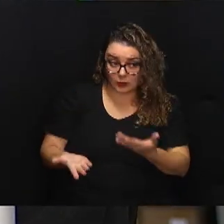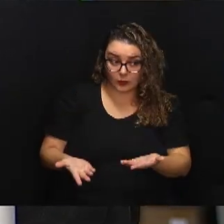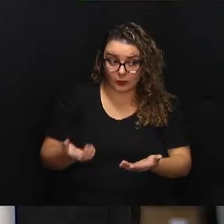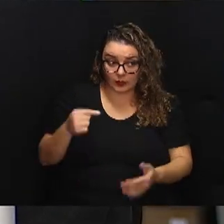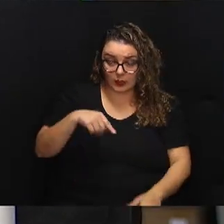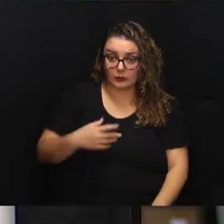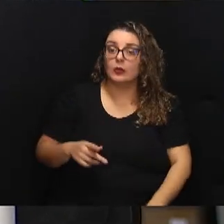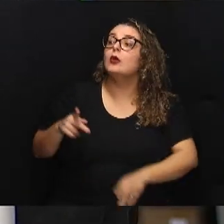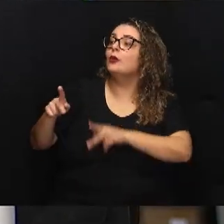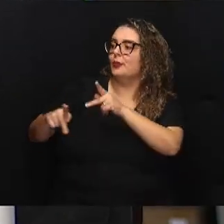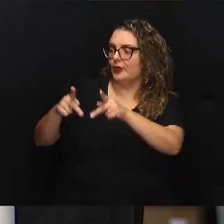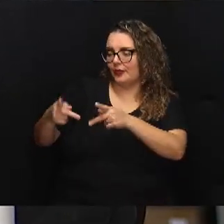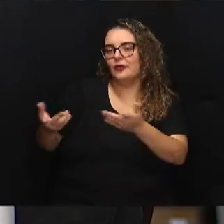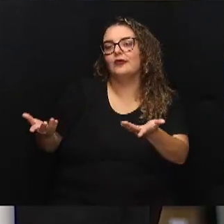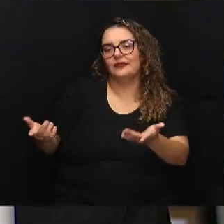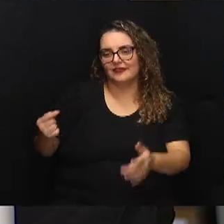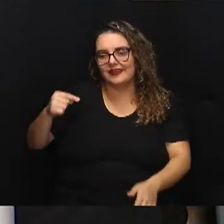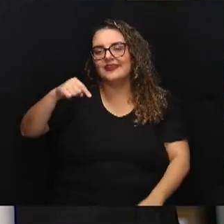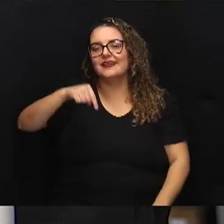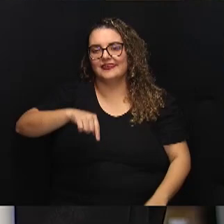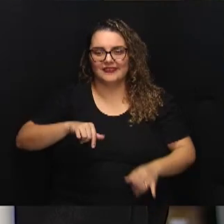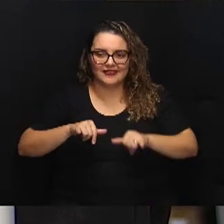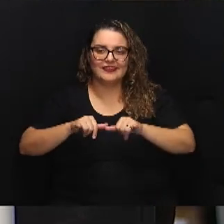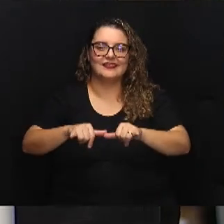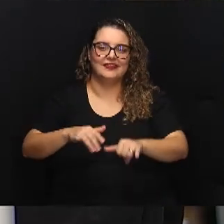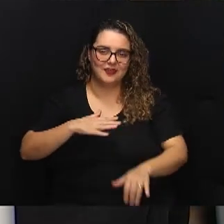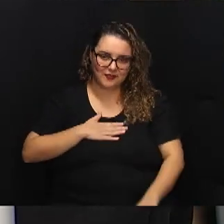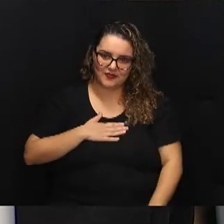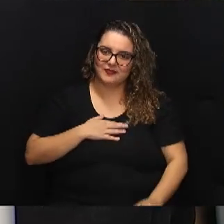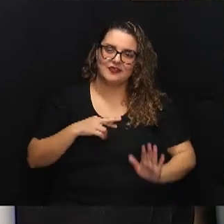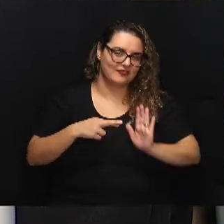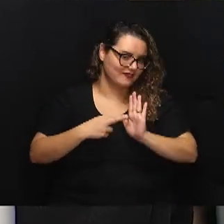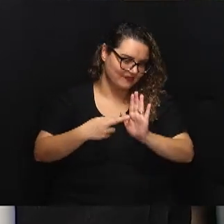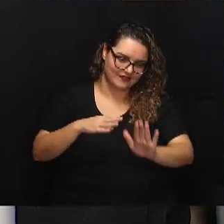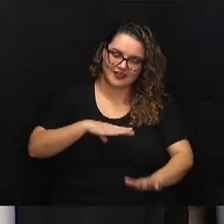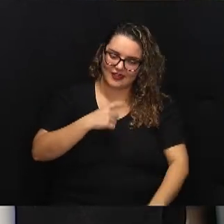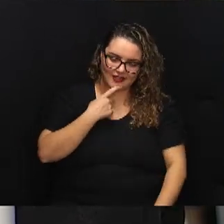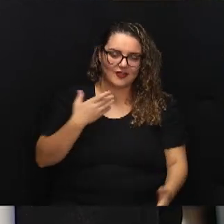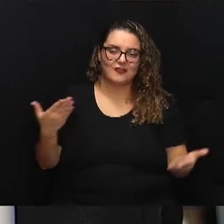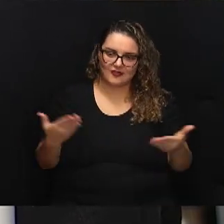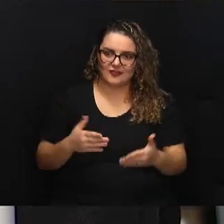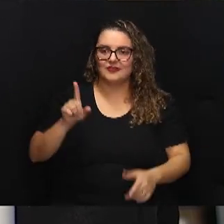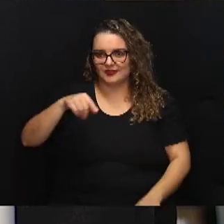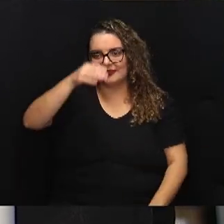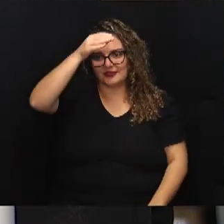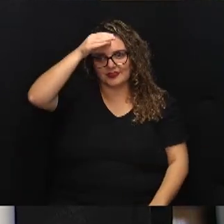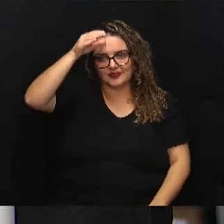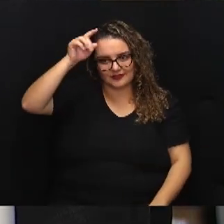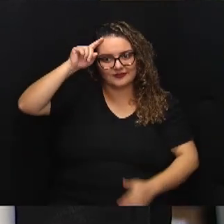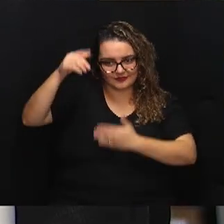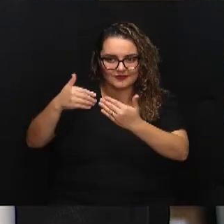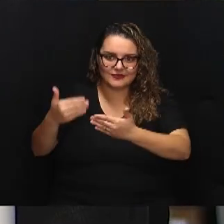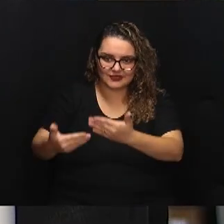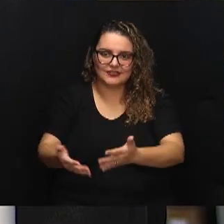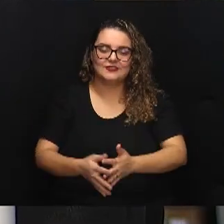O povo, né? Aqui no mercado, para mim, o que representa hoje é os clientes no dia a dia.